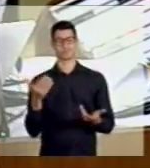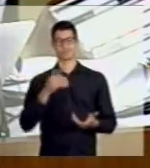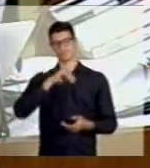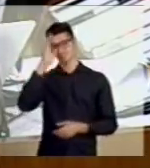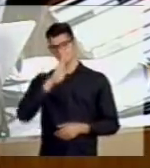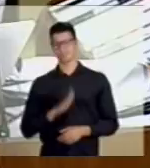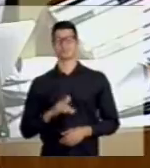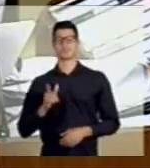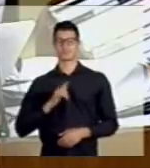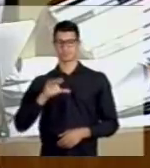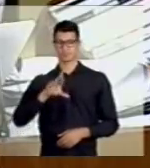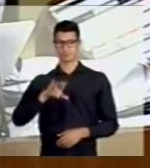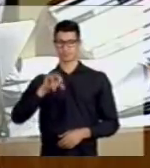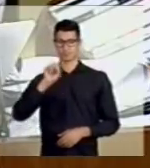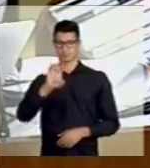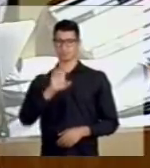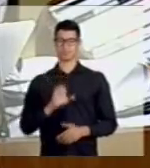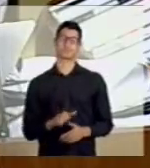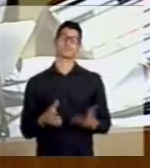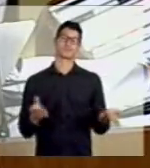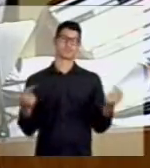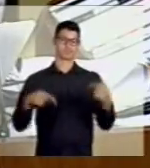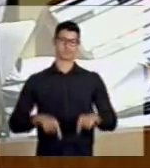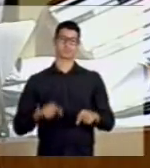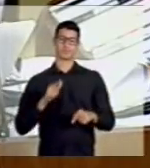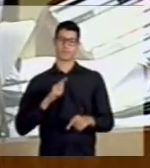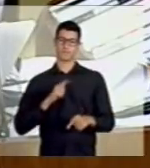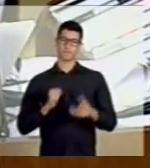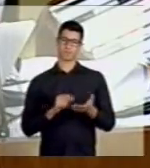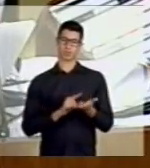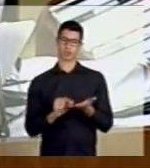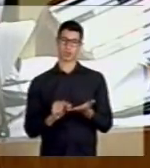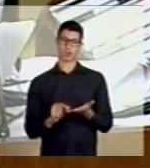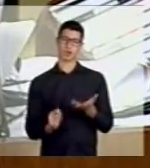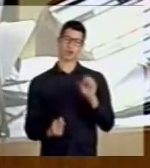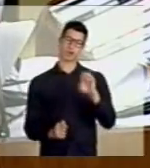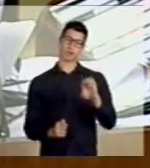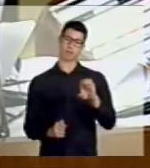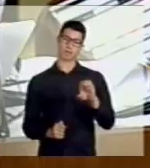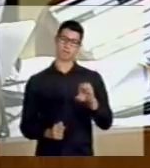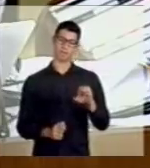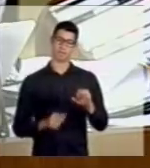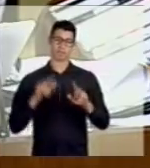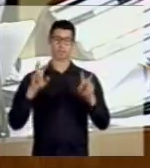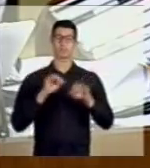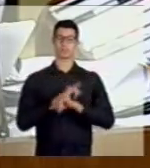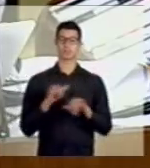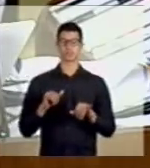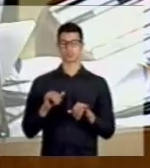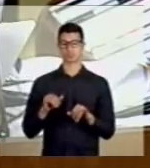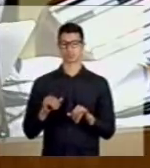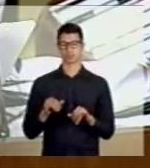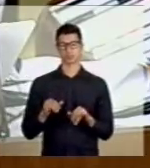país passa por uma crise. E aqui prossegue o artigo, se assenta o seguinte, que